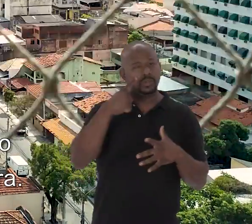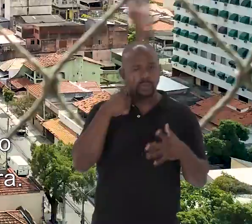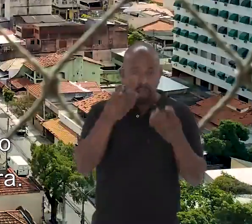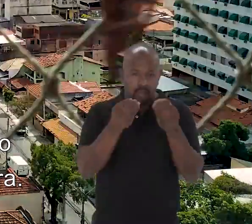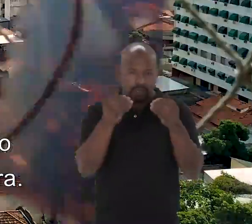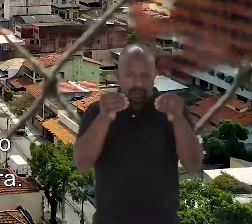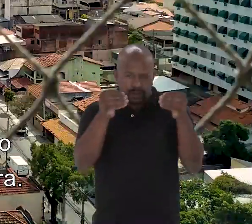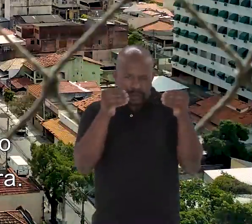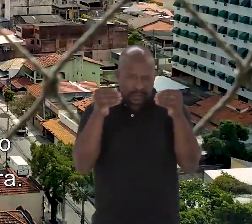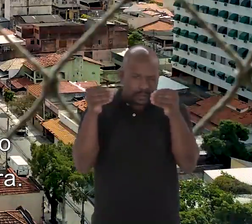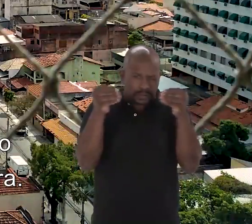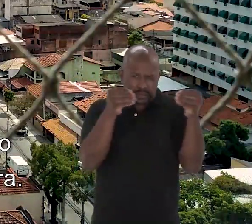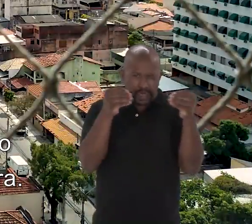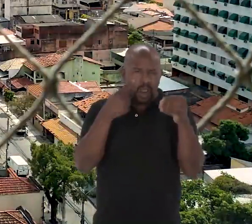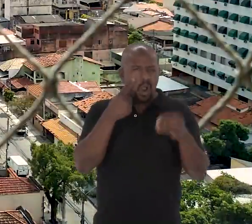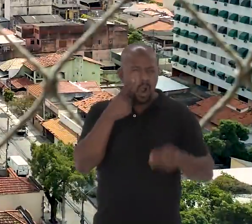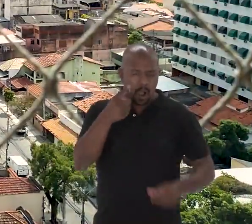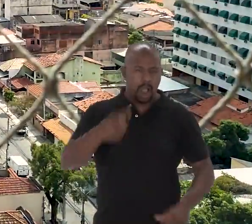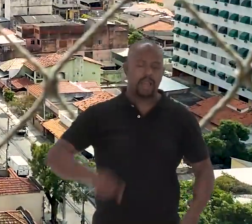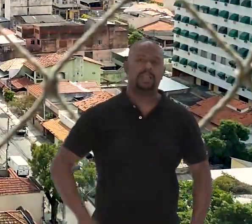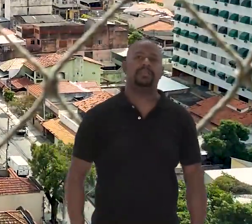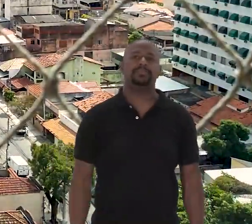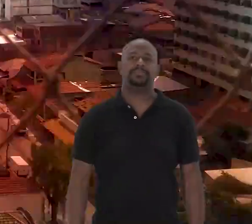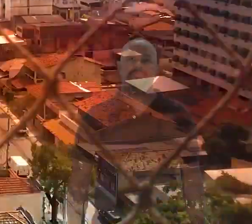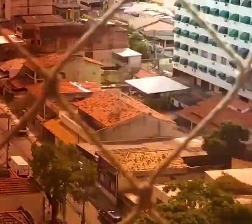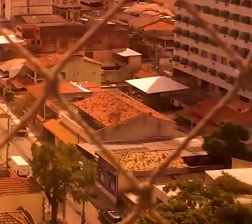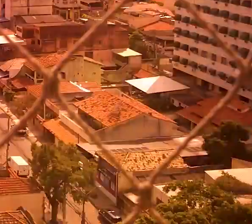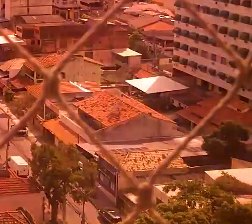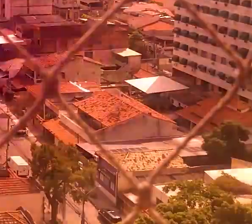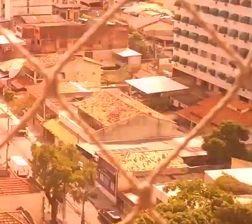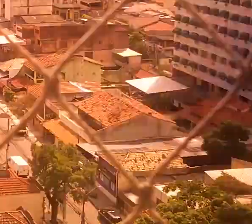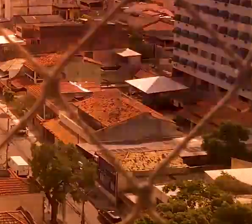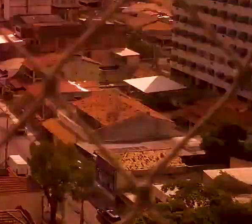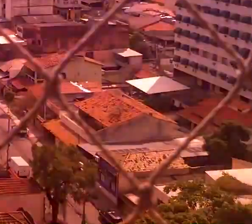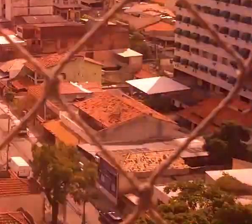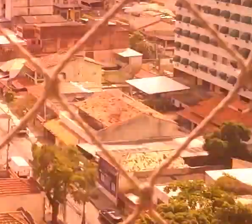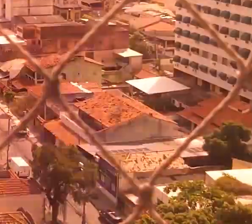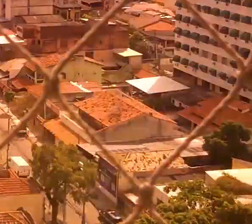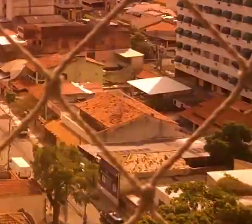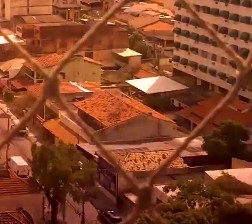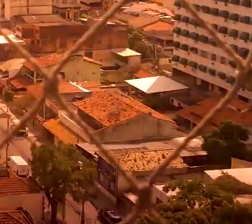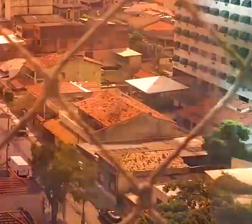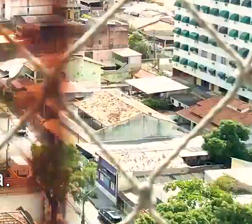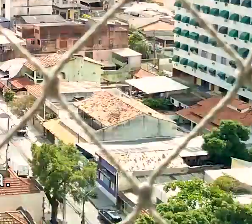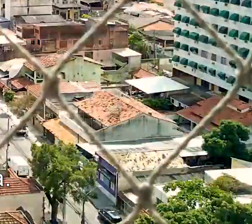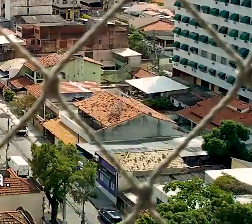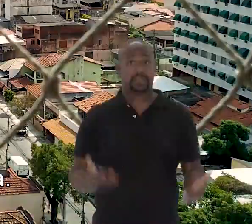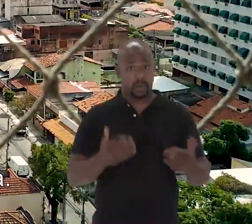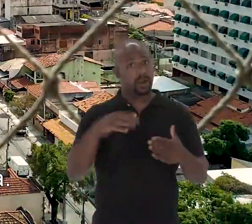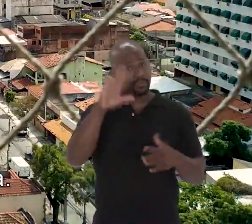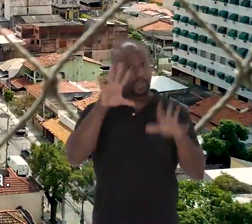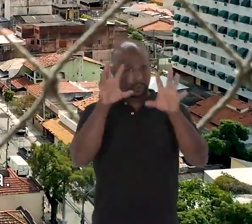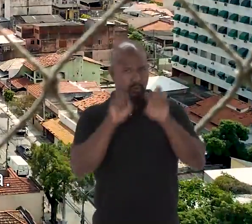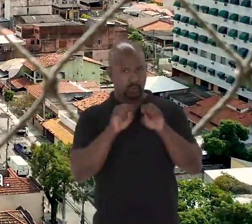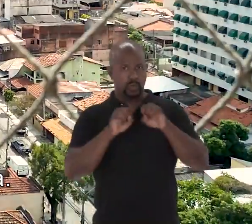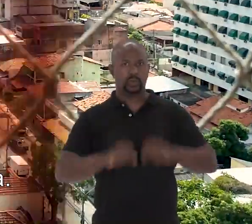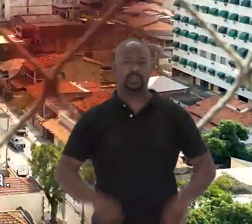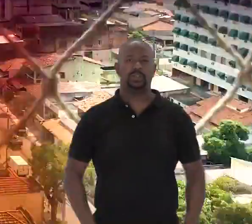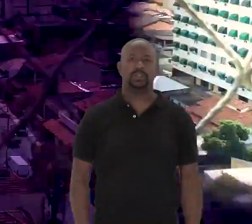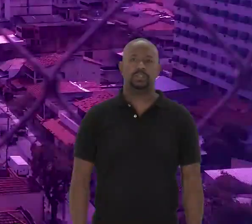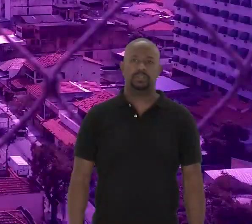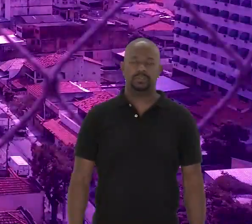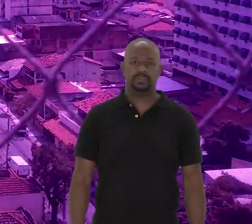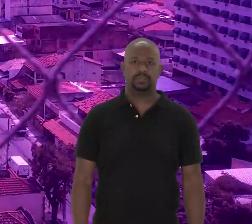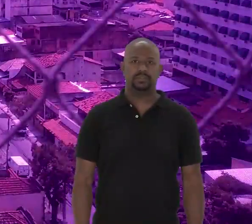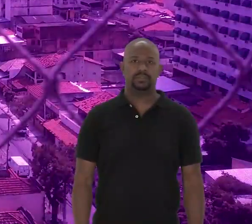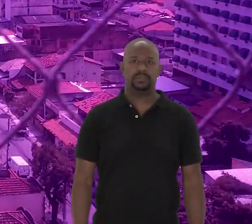que acontece quando eu aproximo ele da minha câmera. Olha a diferença que dá na imagem. Através da janela, o bairro em um tom âmbar. E agora, a parte mais escura. E